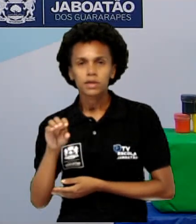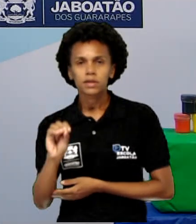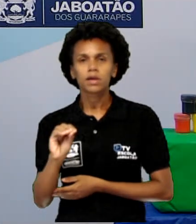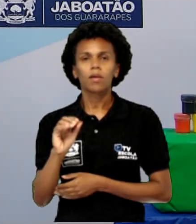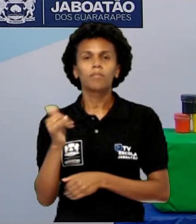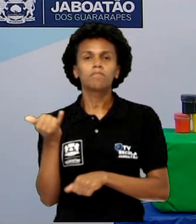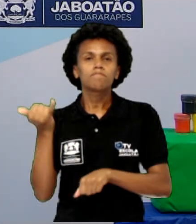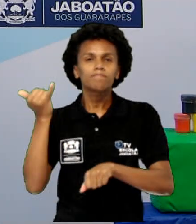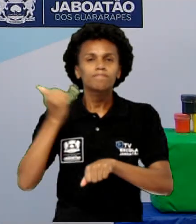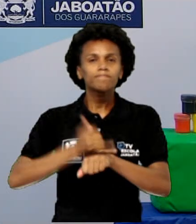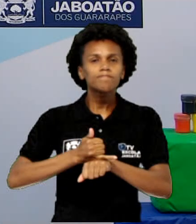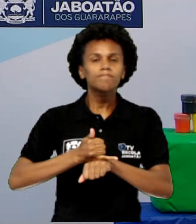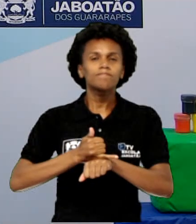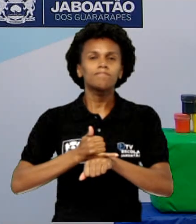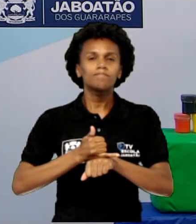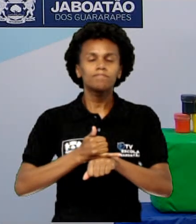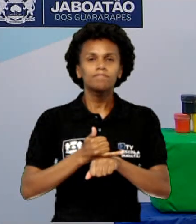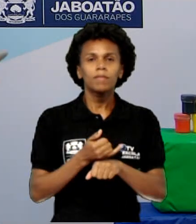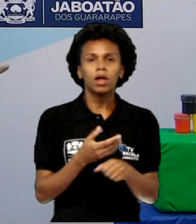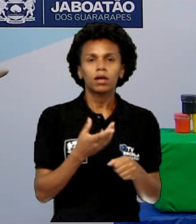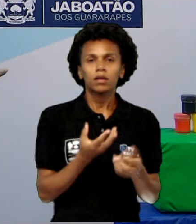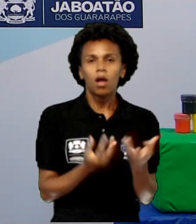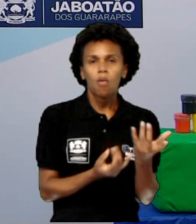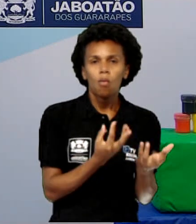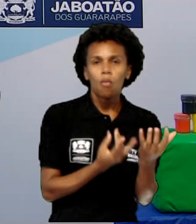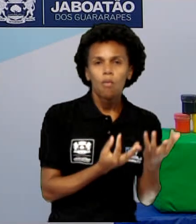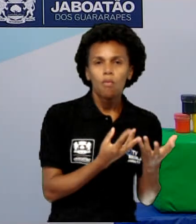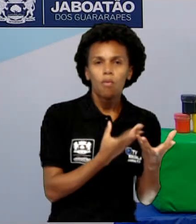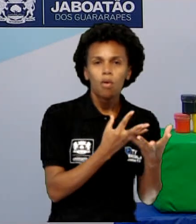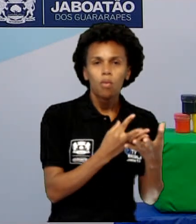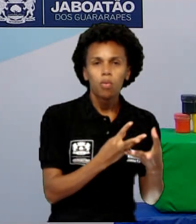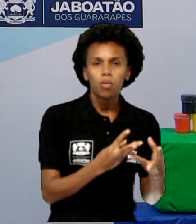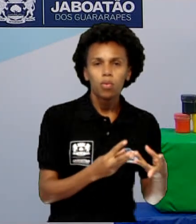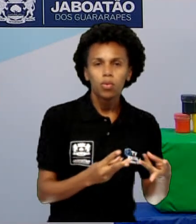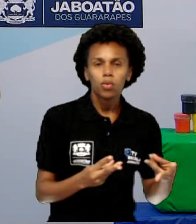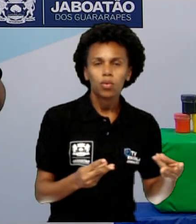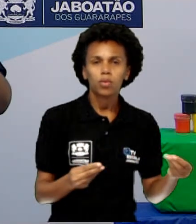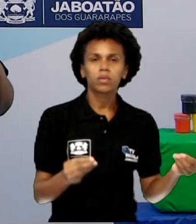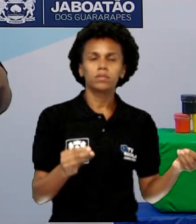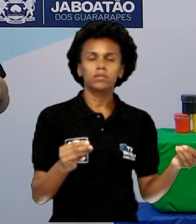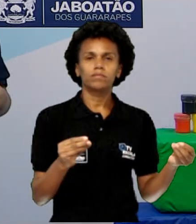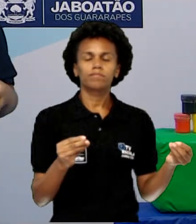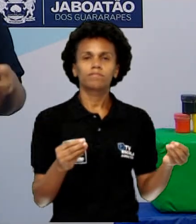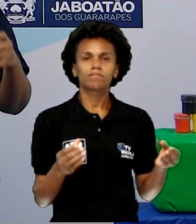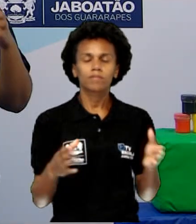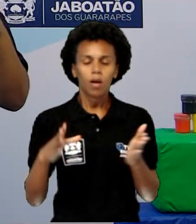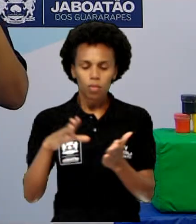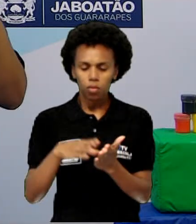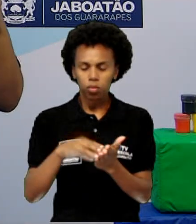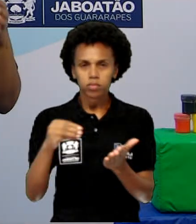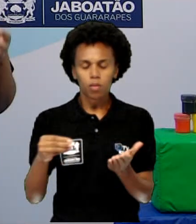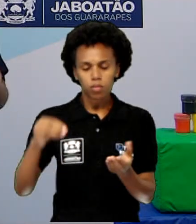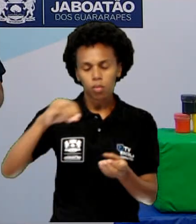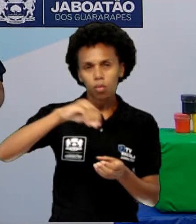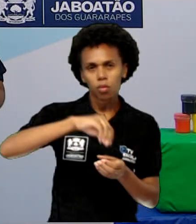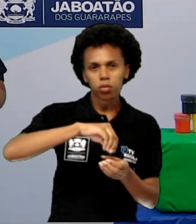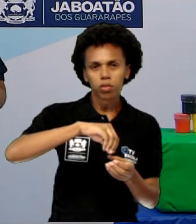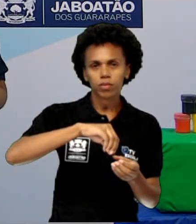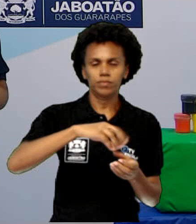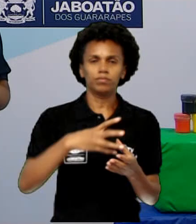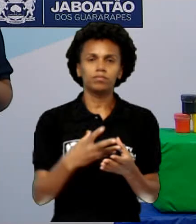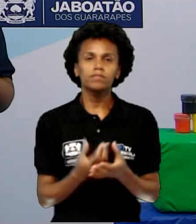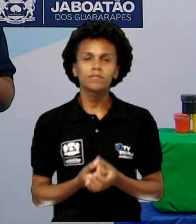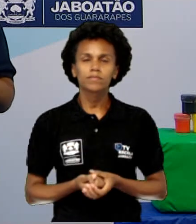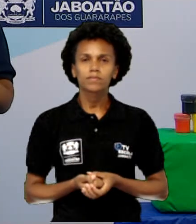que a escultura seja feita. Então, fundição é a técnica de derreter qualquer metal e colocar numa forma para que consiga se fazer a